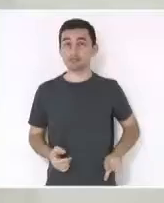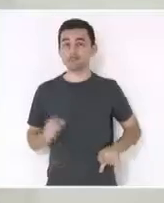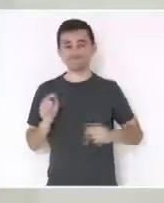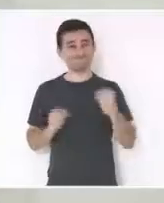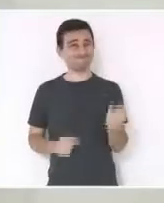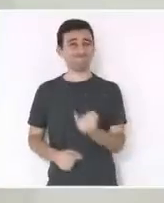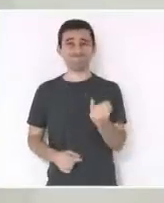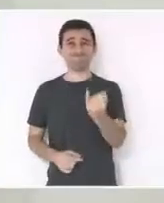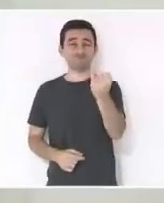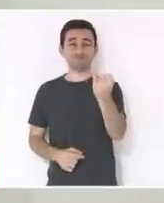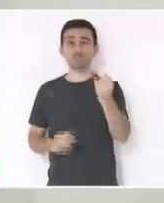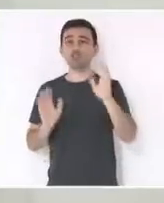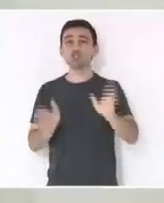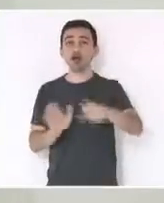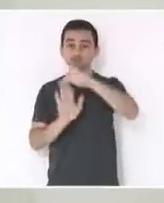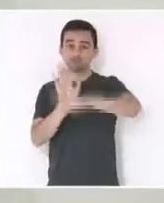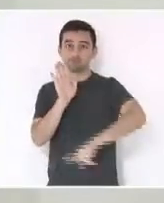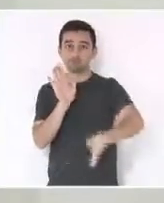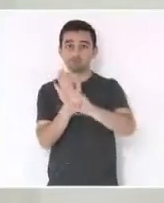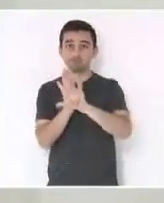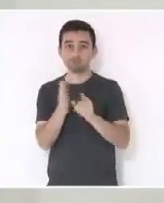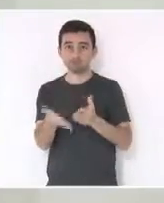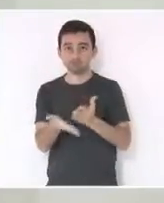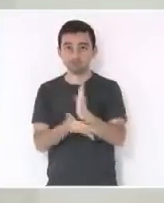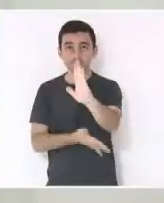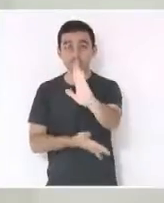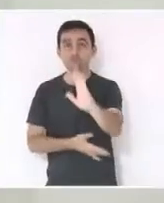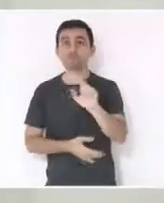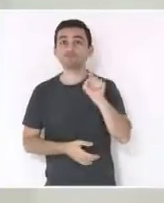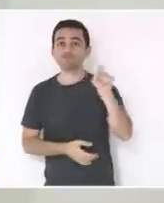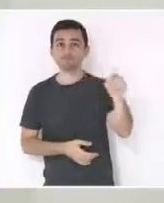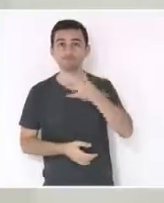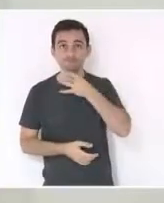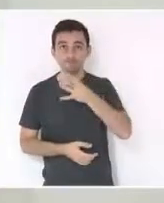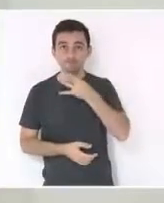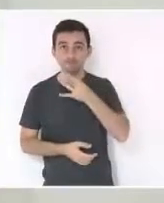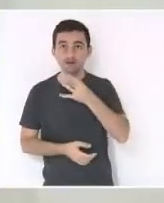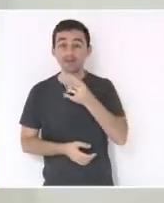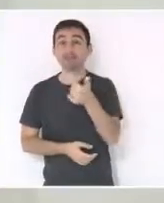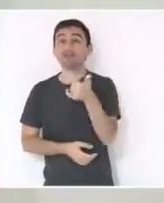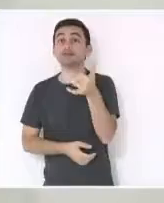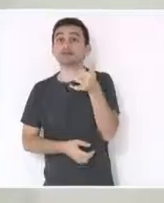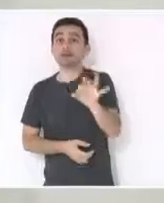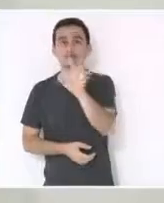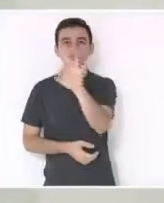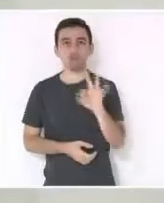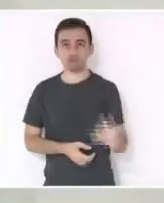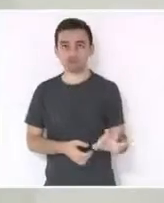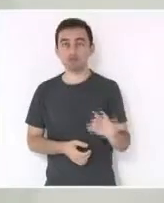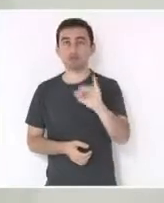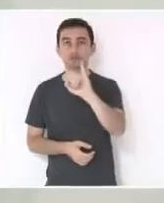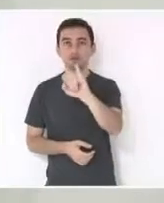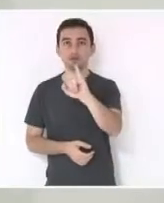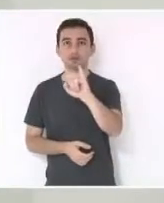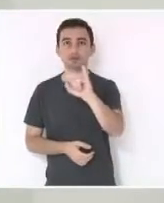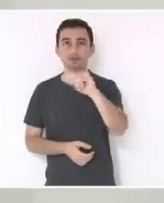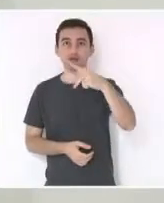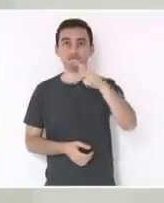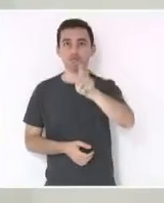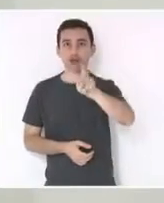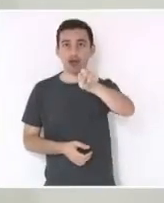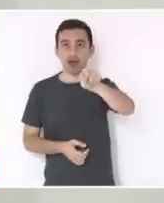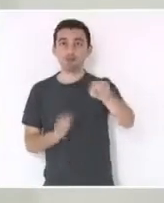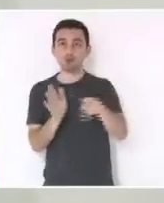de lei do deputado cobalchini consignado 10% no ipva é de santa catarina